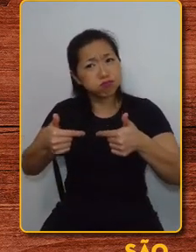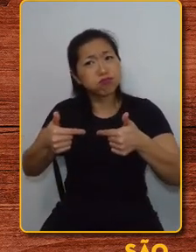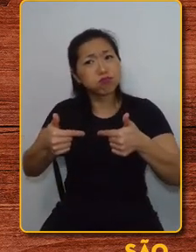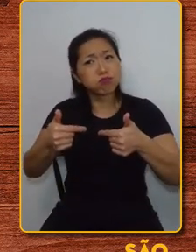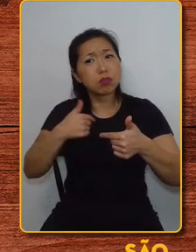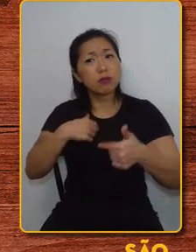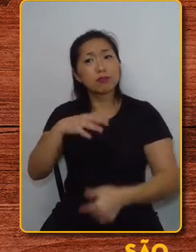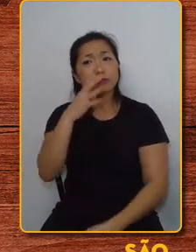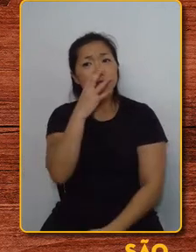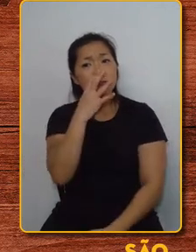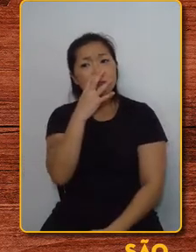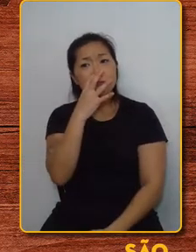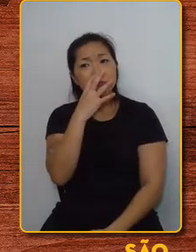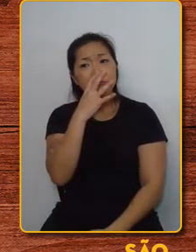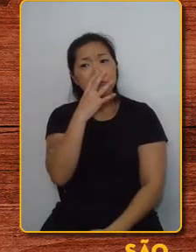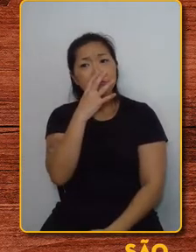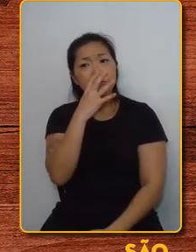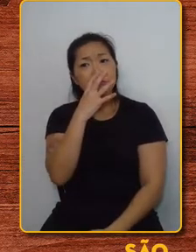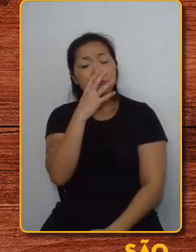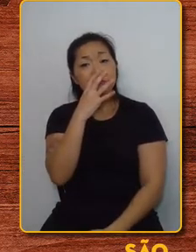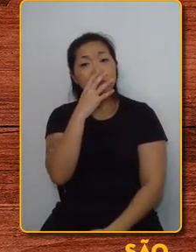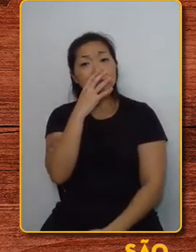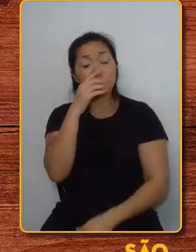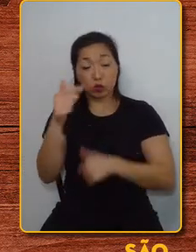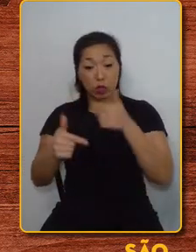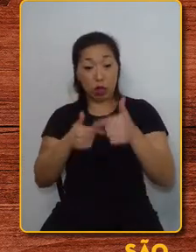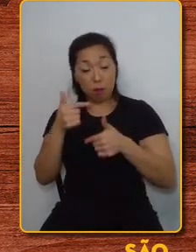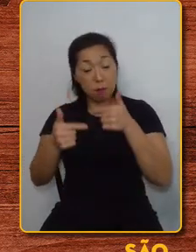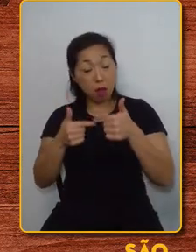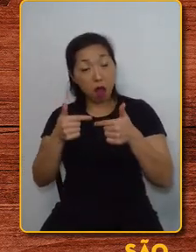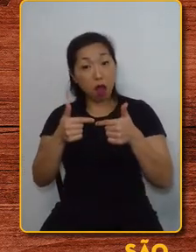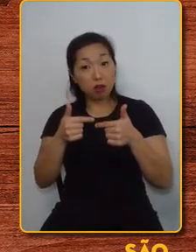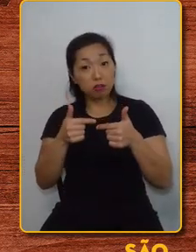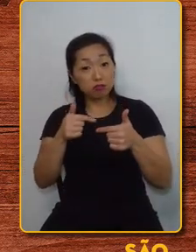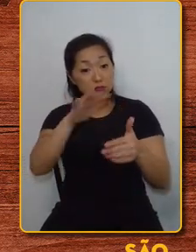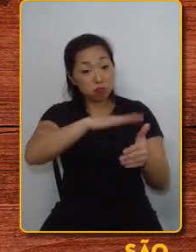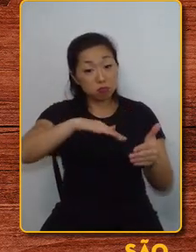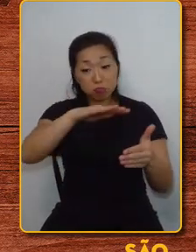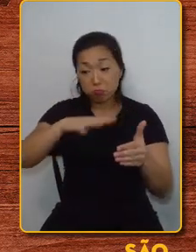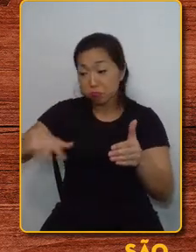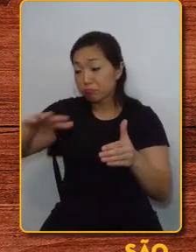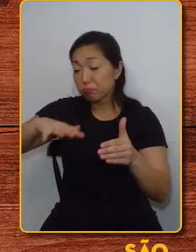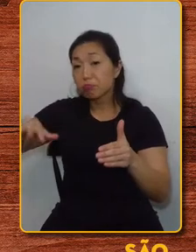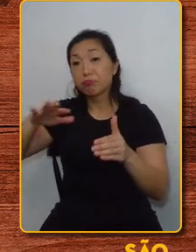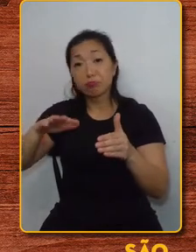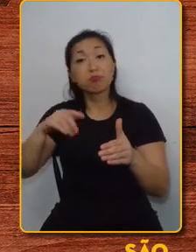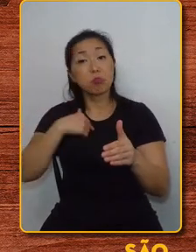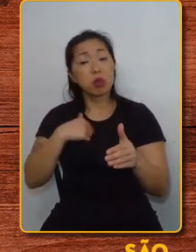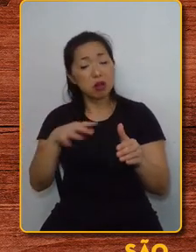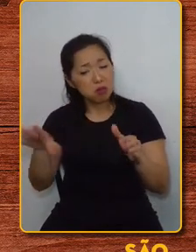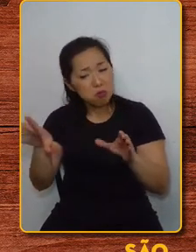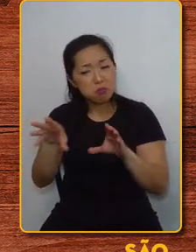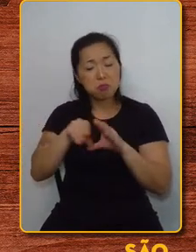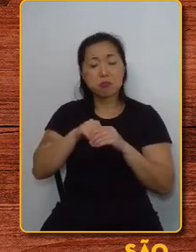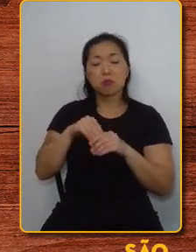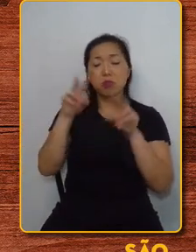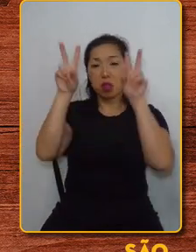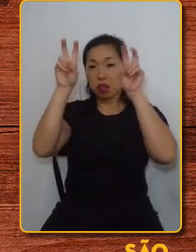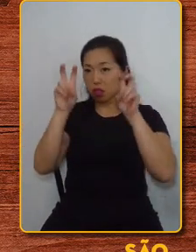de áreas diferentes que ele aborda. E eu vi o filme assim, de